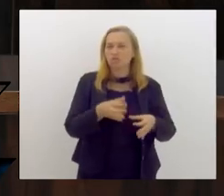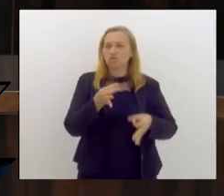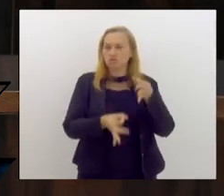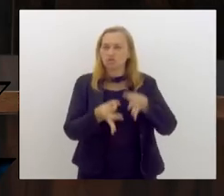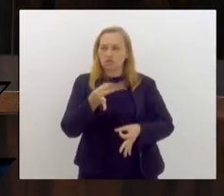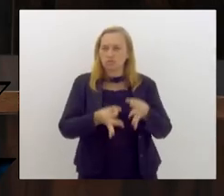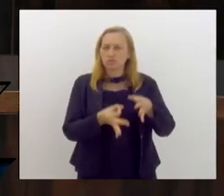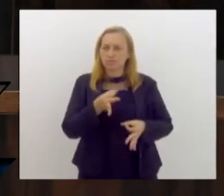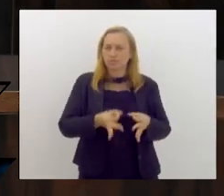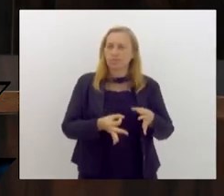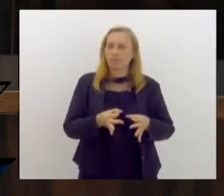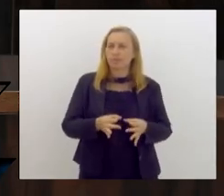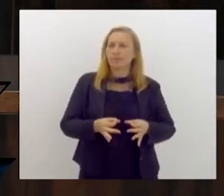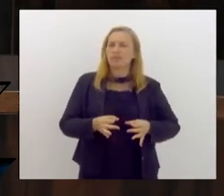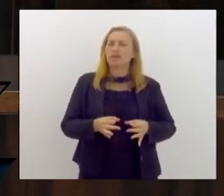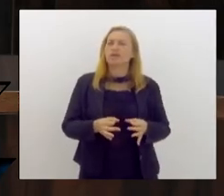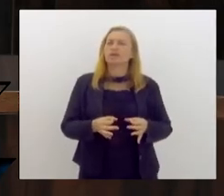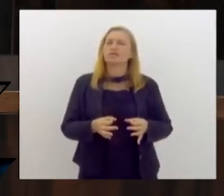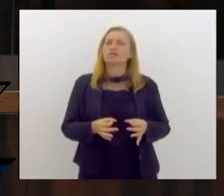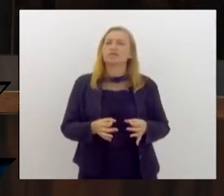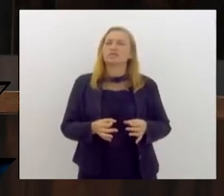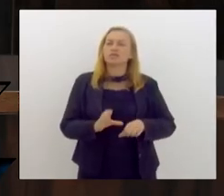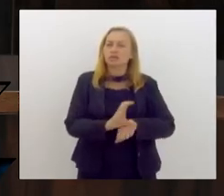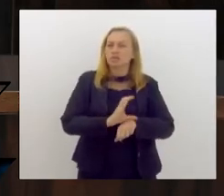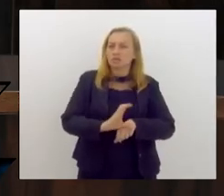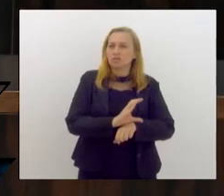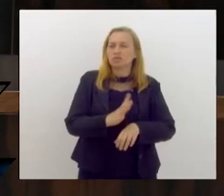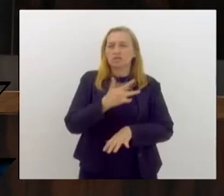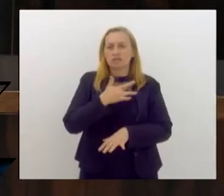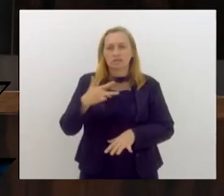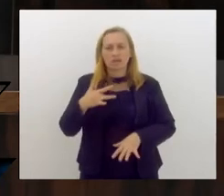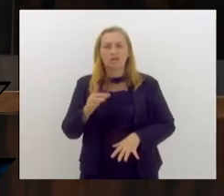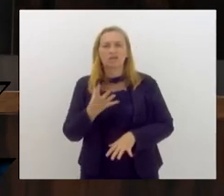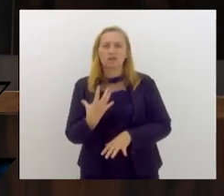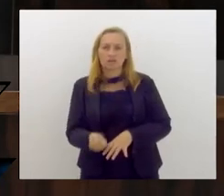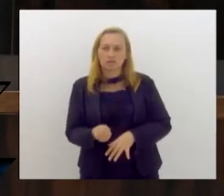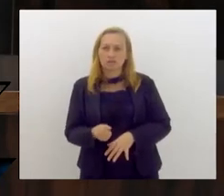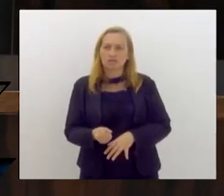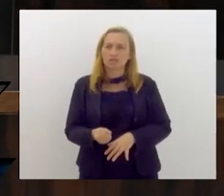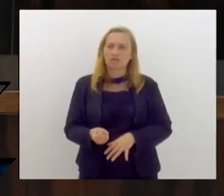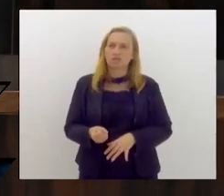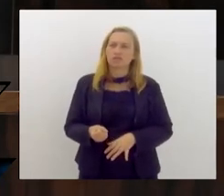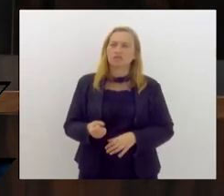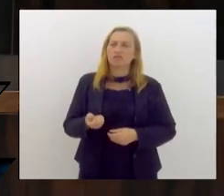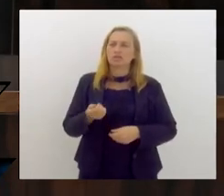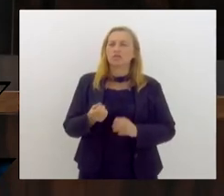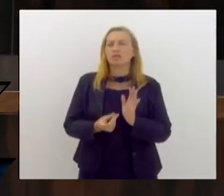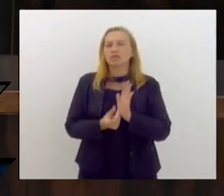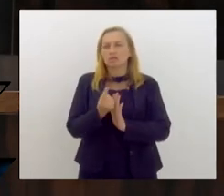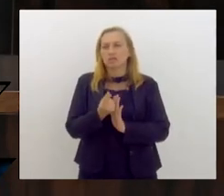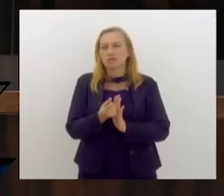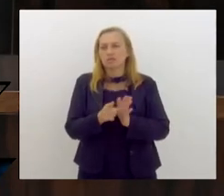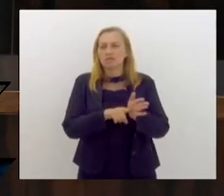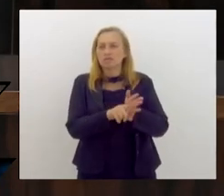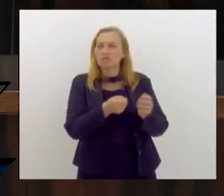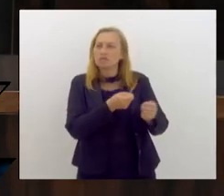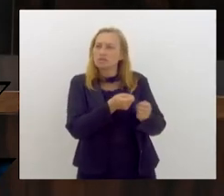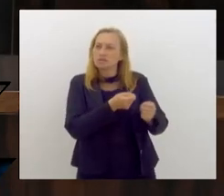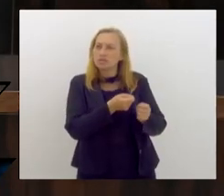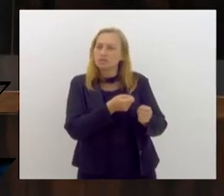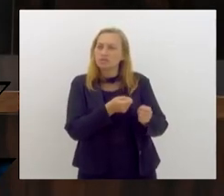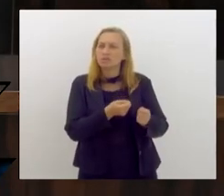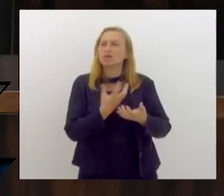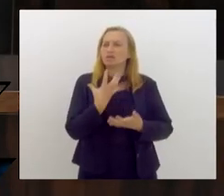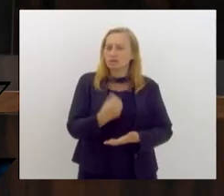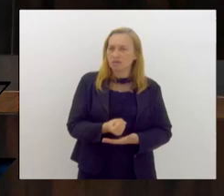e Justiça pela constitucionalidade, de saúde favorável, de orçamento e finança, fiscalização financeira